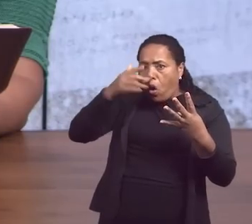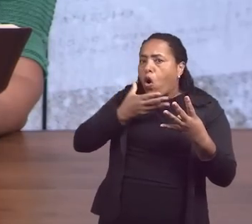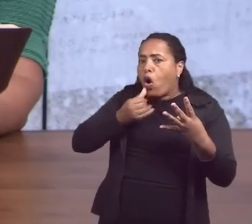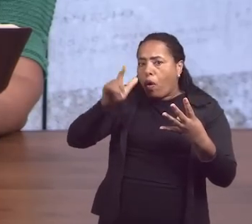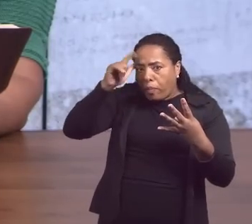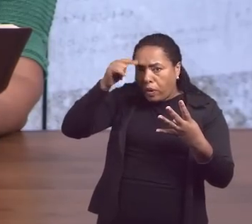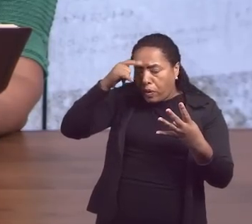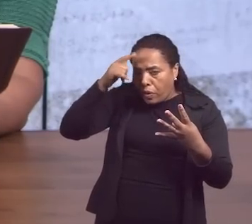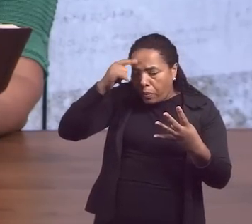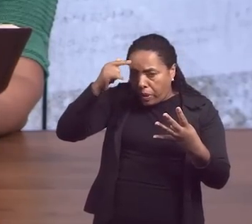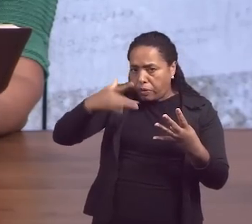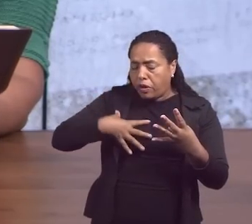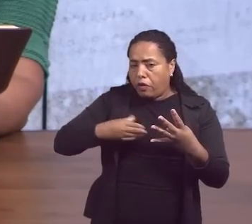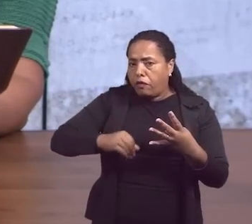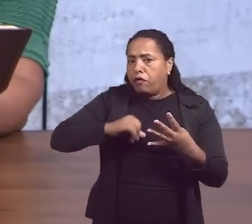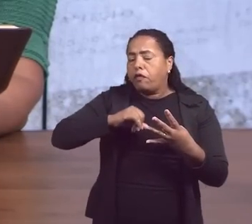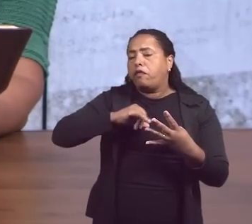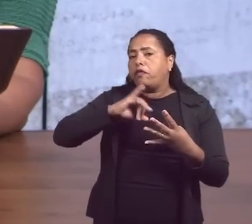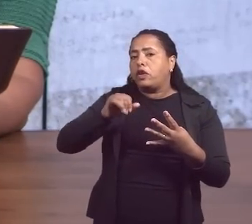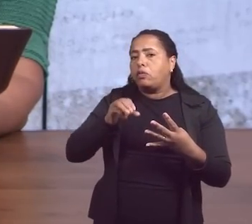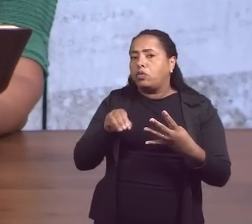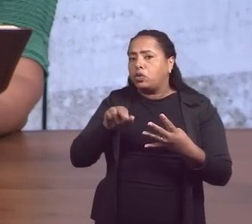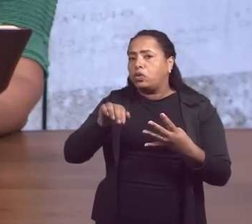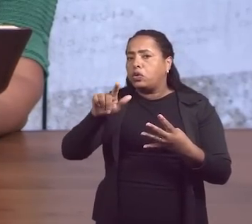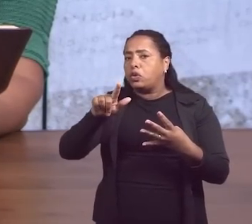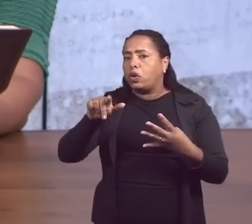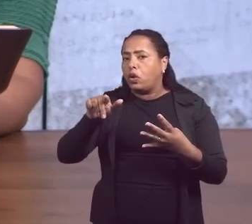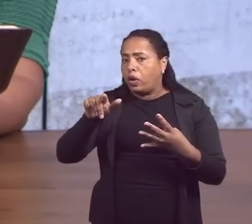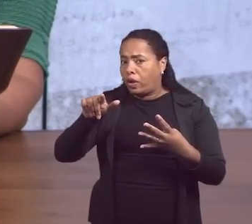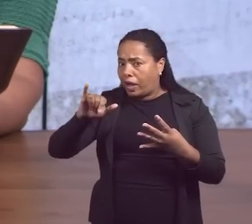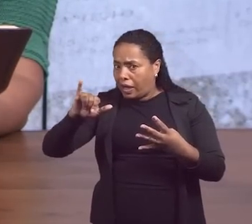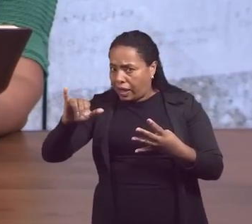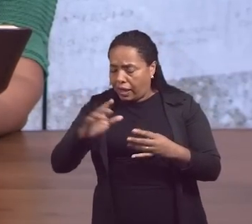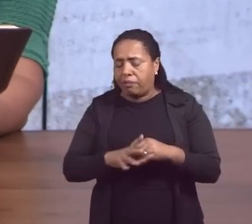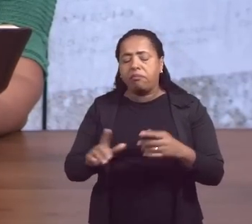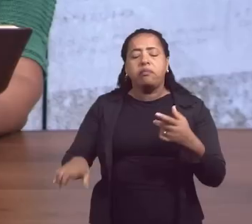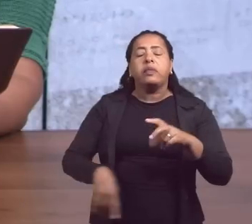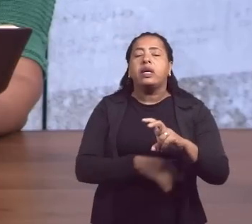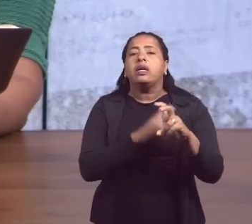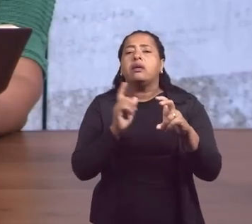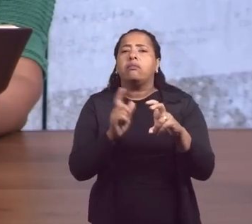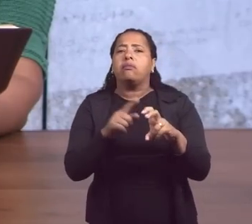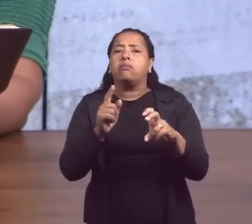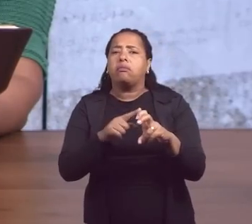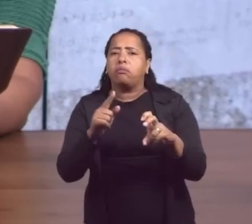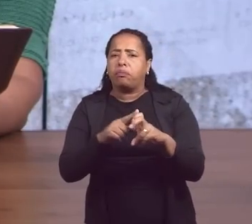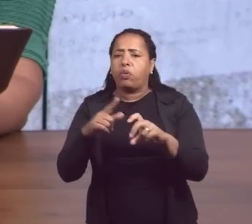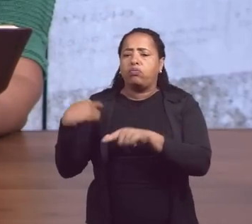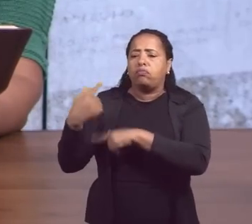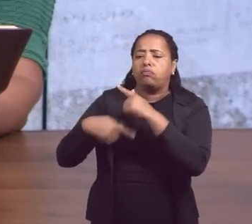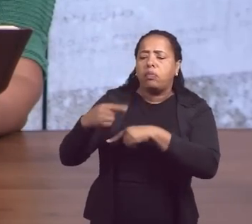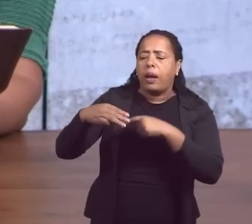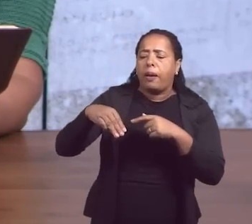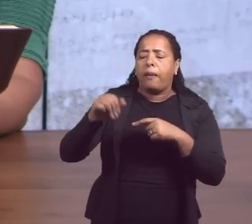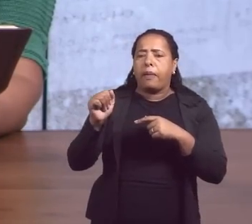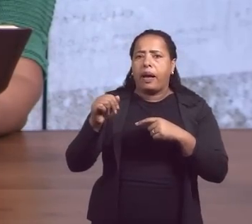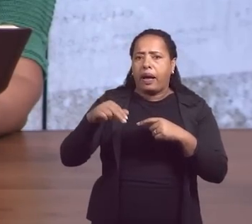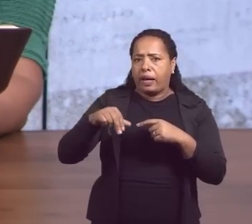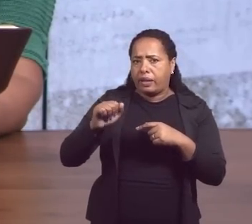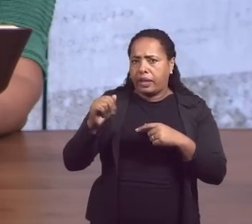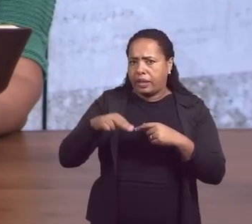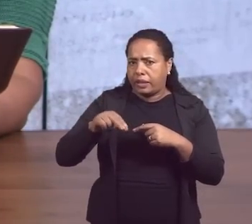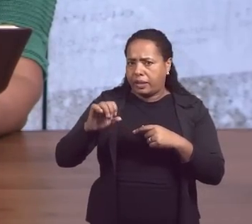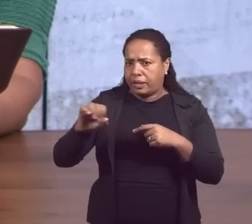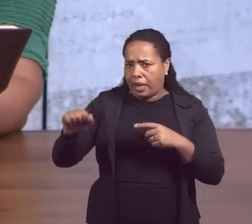de Jogli. Dos filhos de José, da tribo dos filhos de Manassés, o príncipe